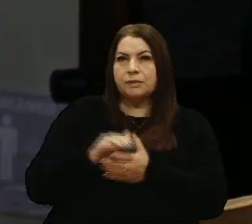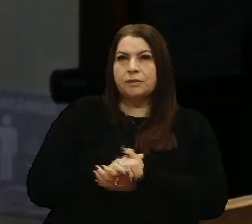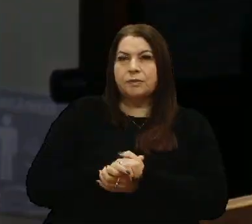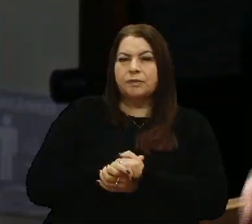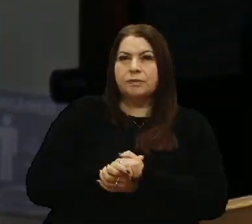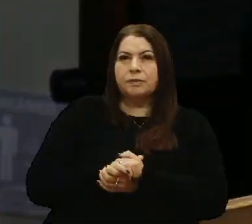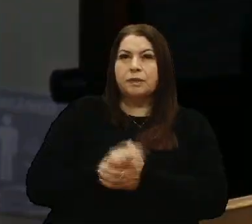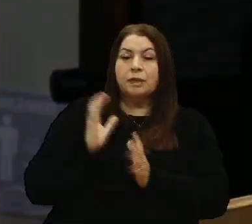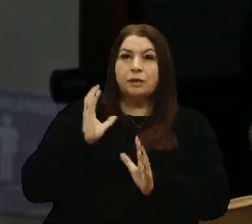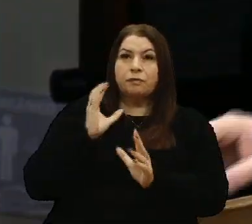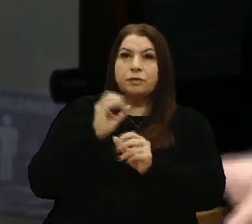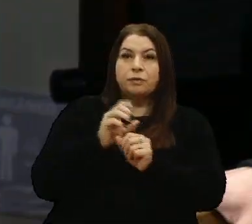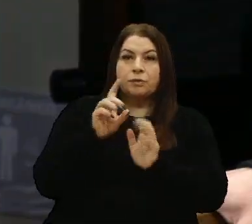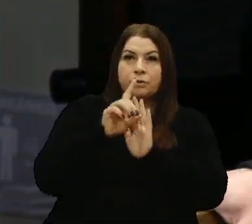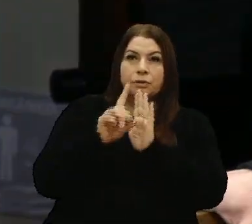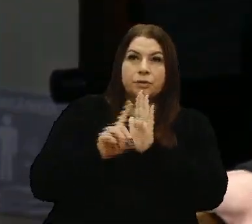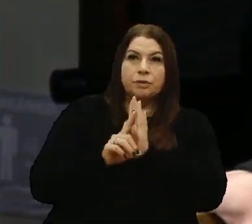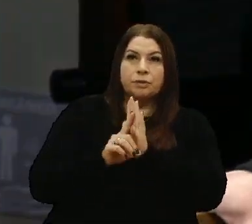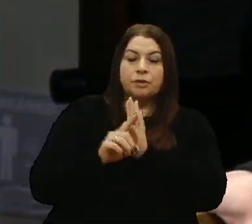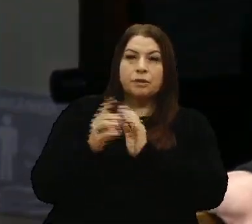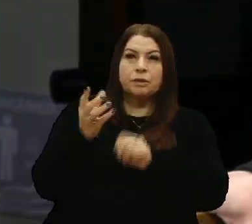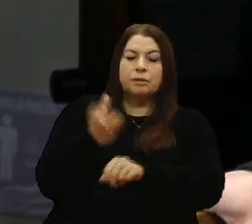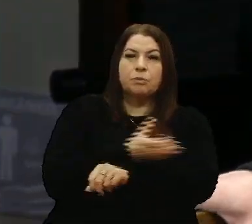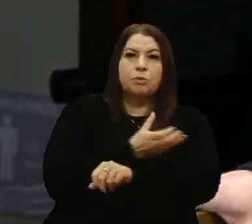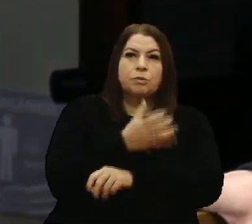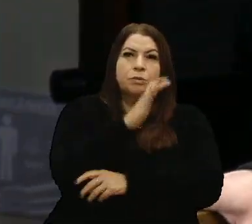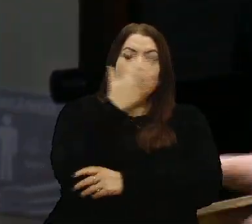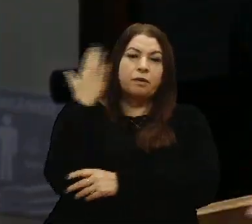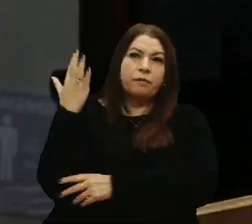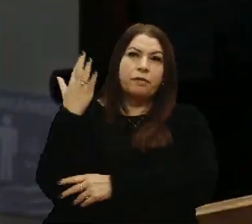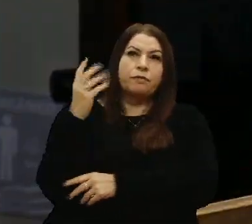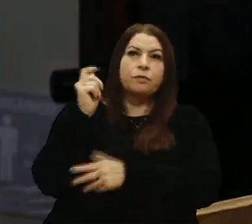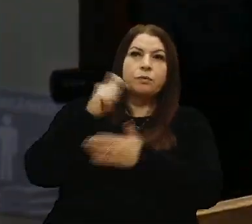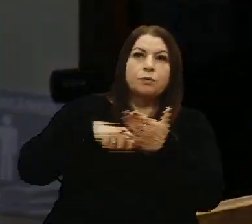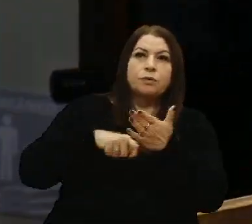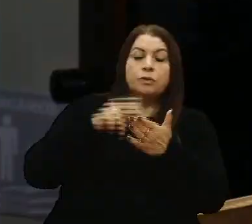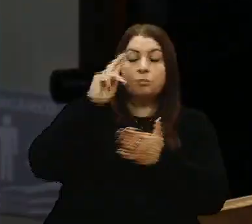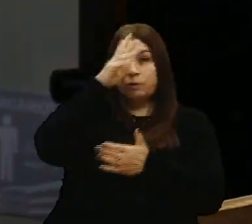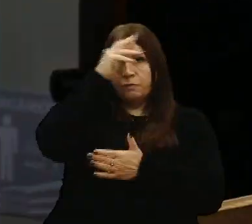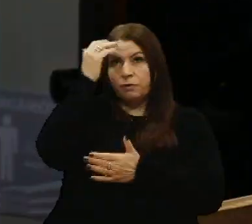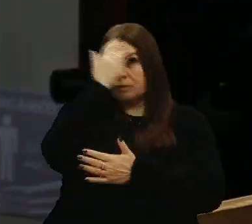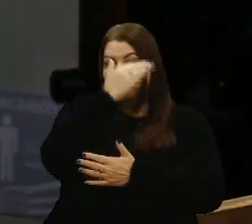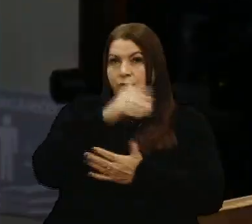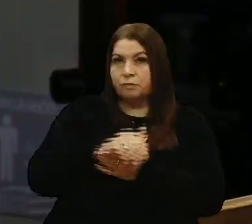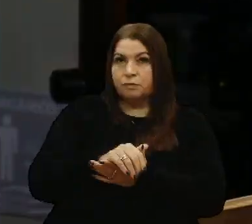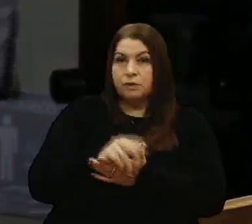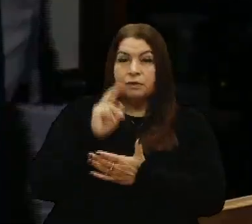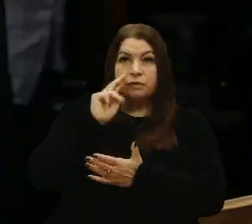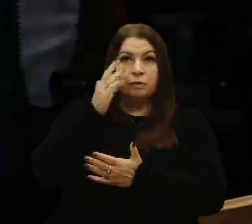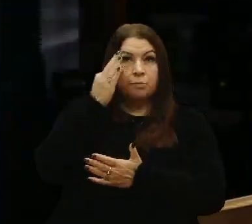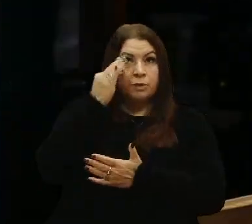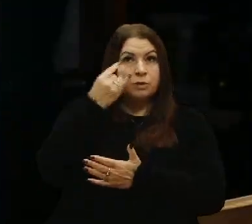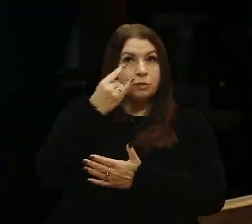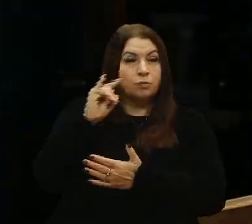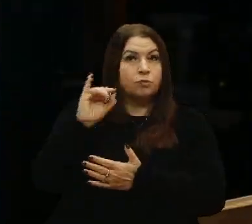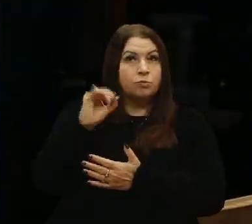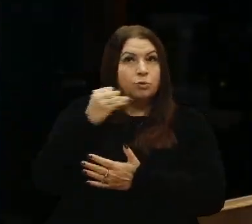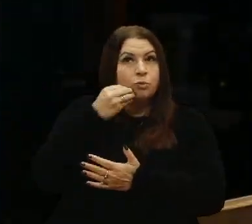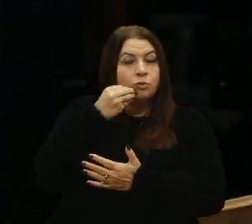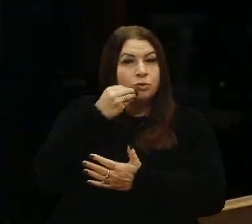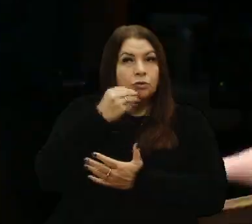a revisão do decreto da poda das árvores. Com a outorga do prefeito Adiló, que veio pessoalmente na última